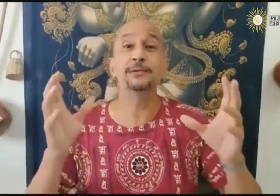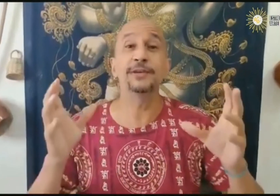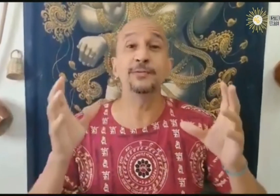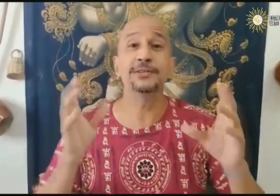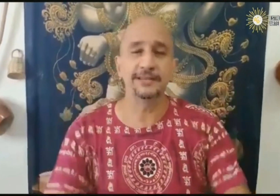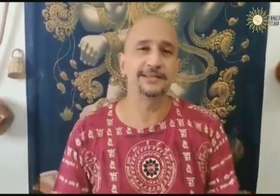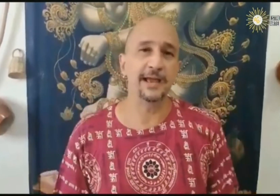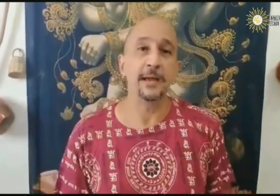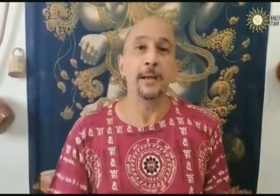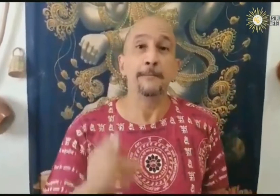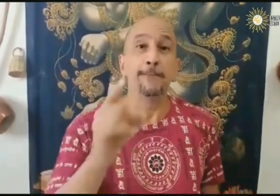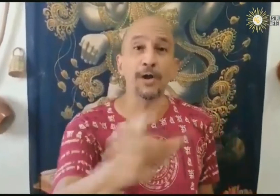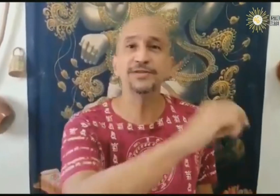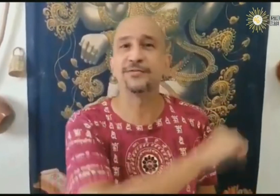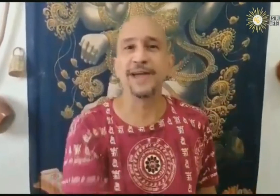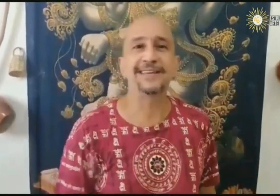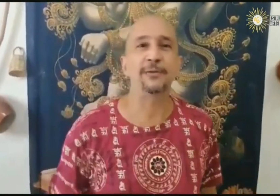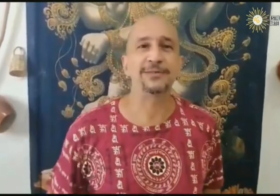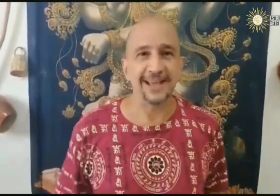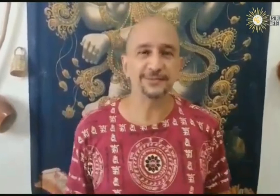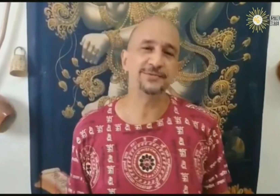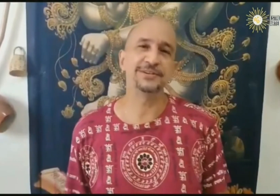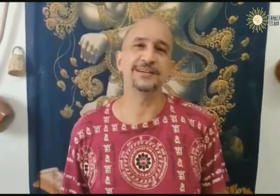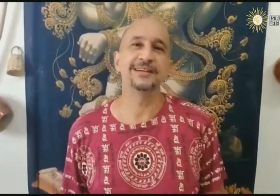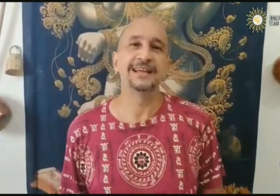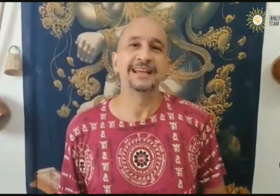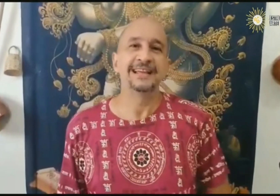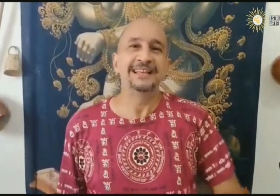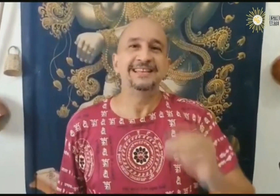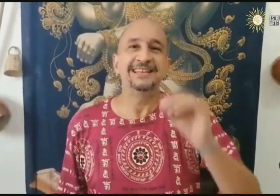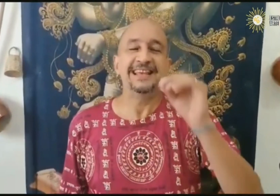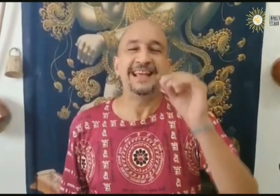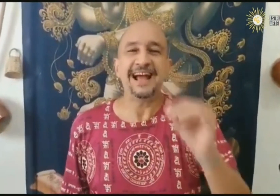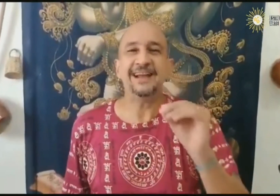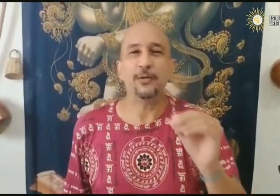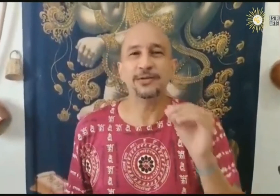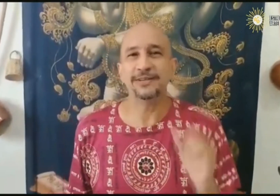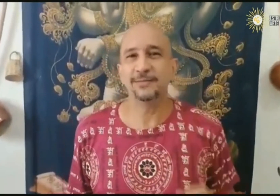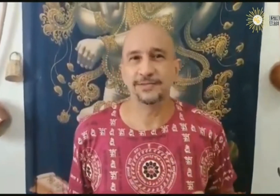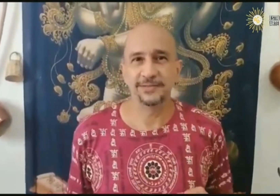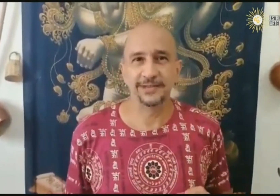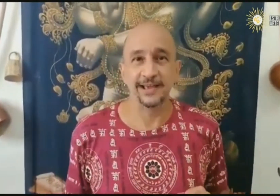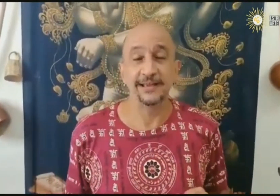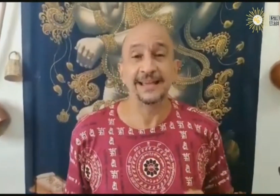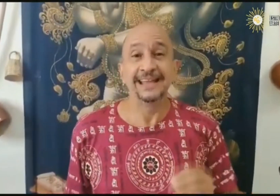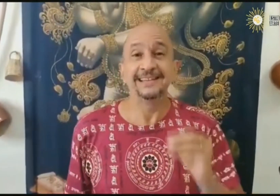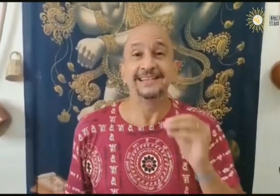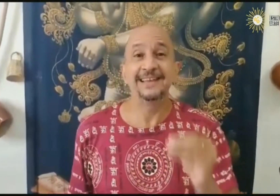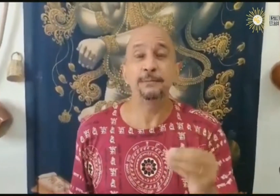Tudo aquilo que você quiser, bote fé que acontece um dia. Se em cada coisa que você